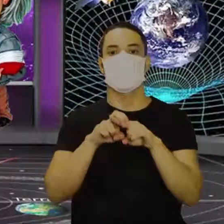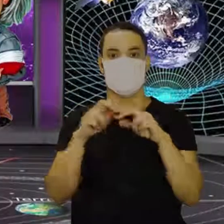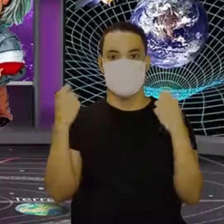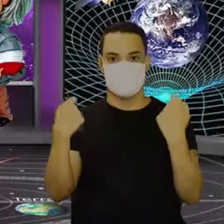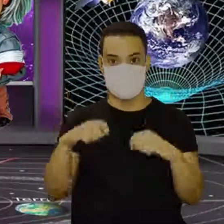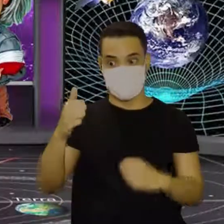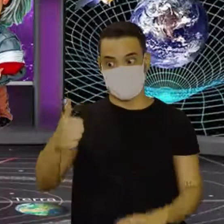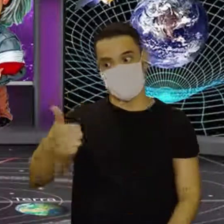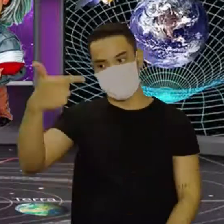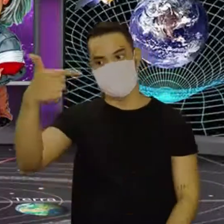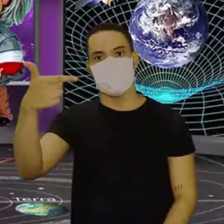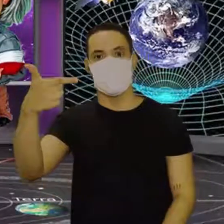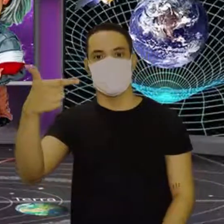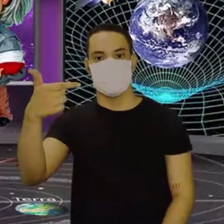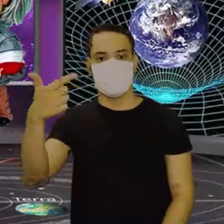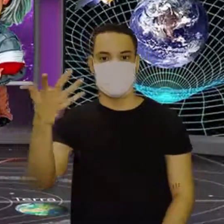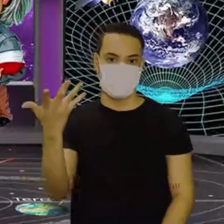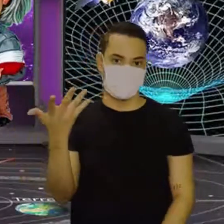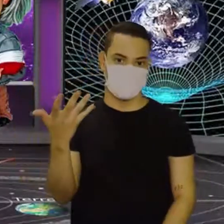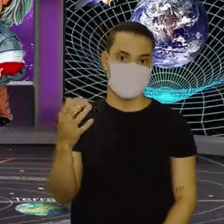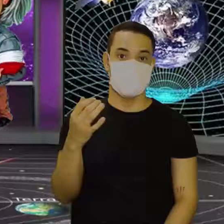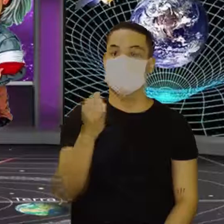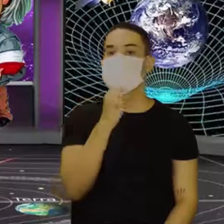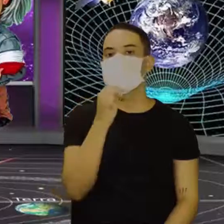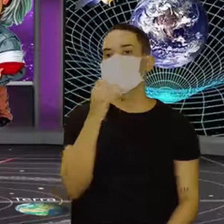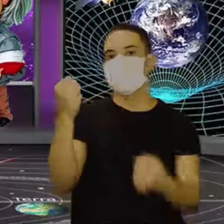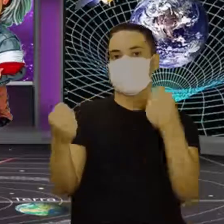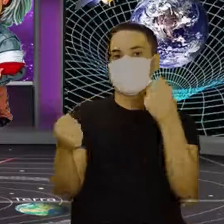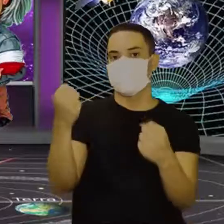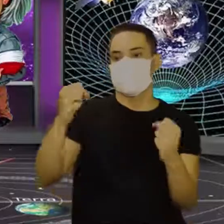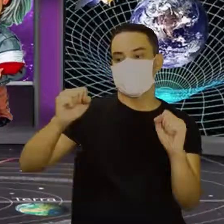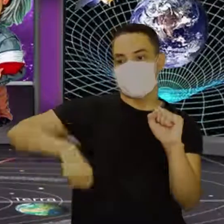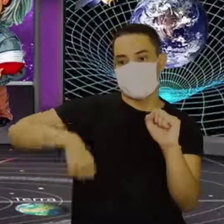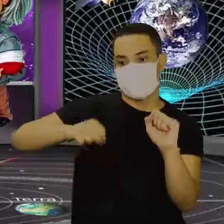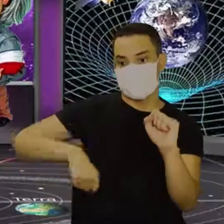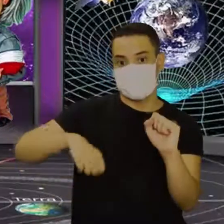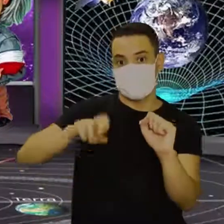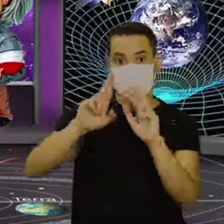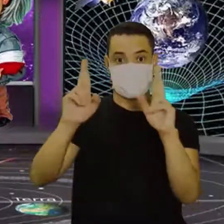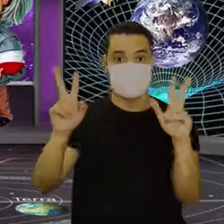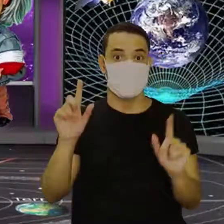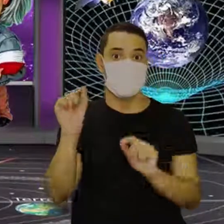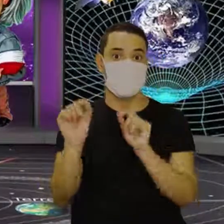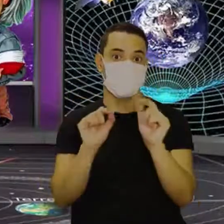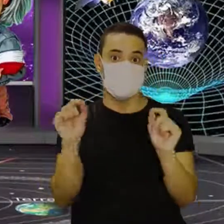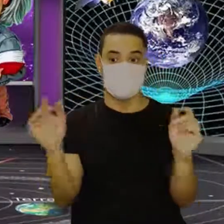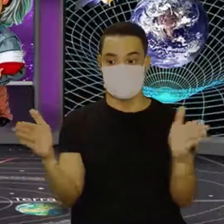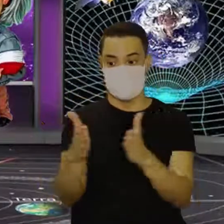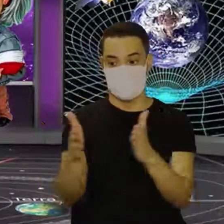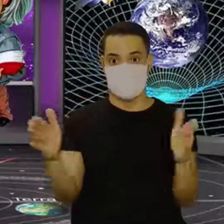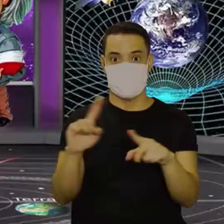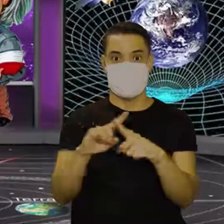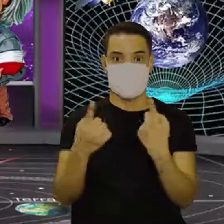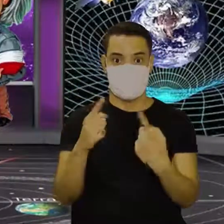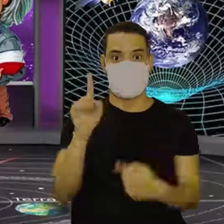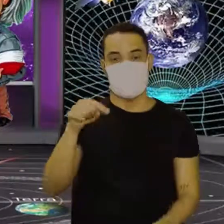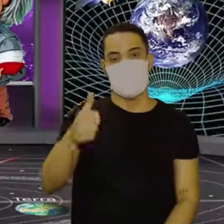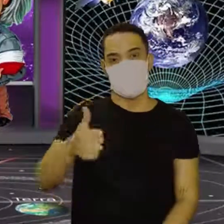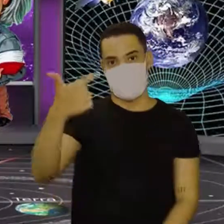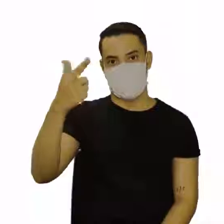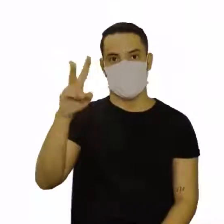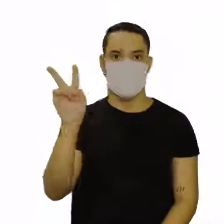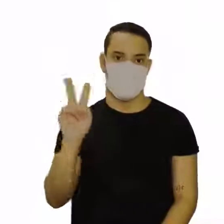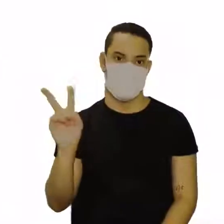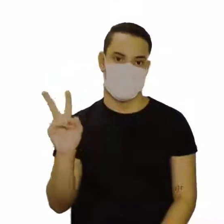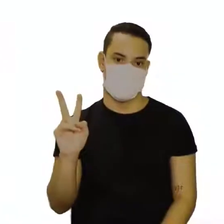a de 12, né? Moto, carro, tem só a diferença de tamanho, mas a tensão é 12 volts. Vamos